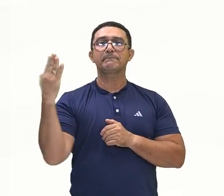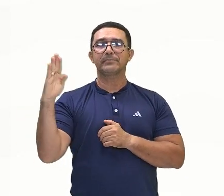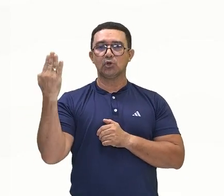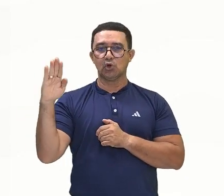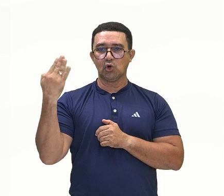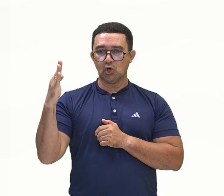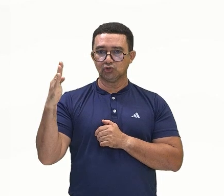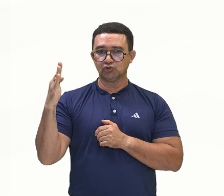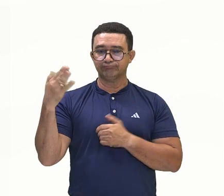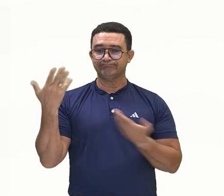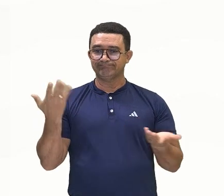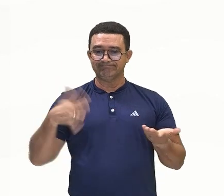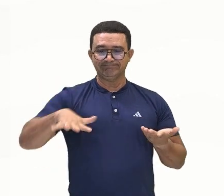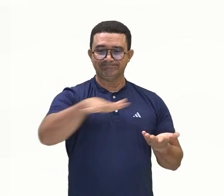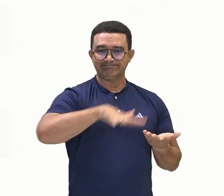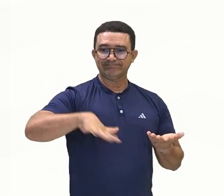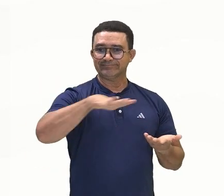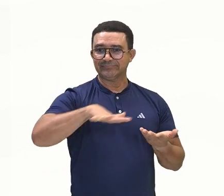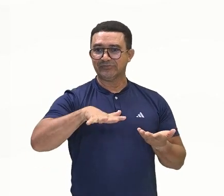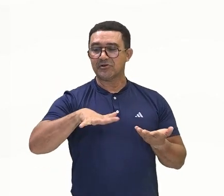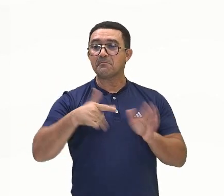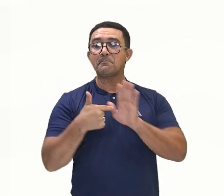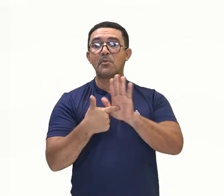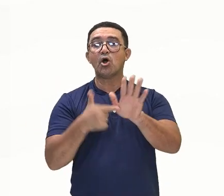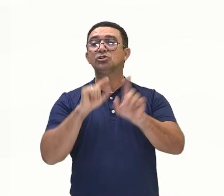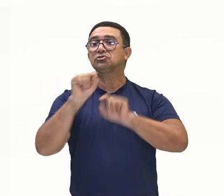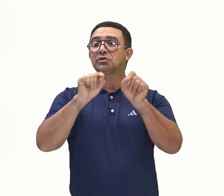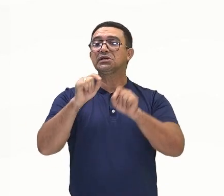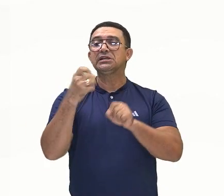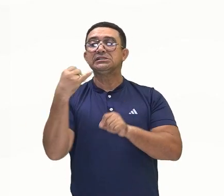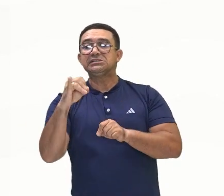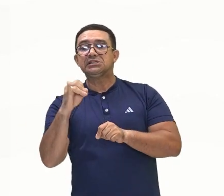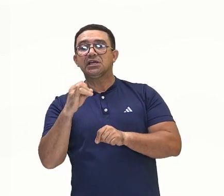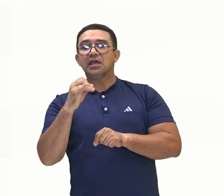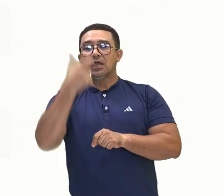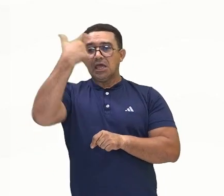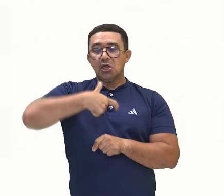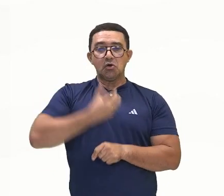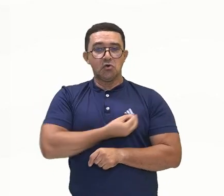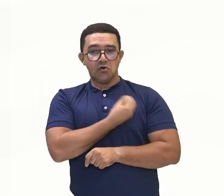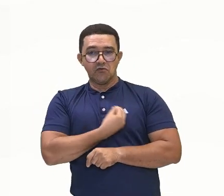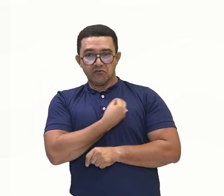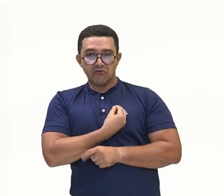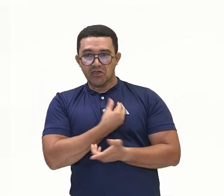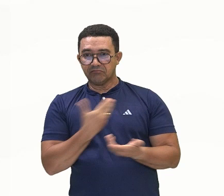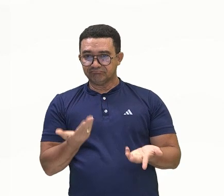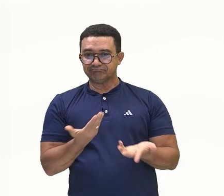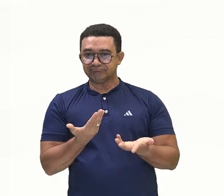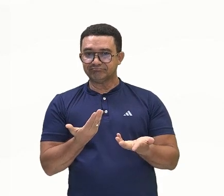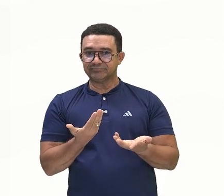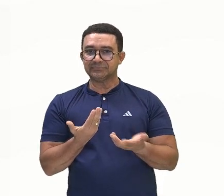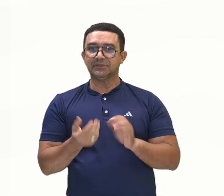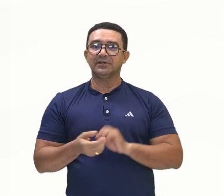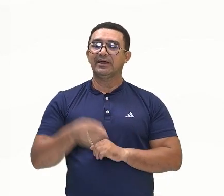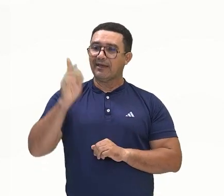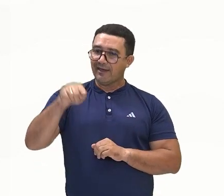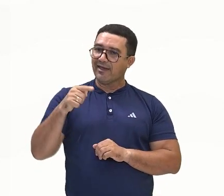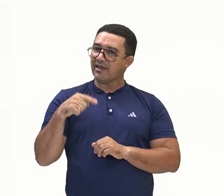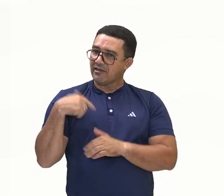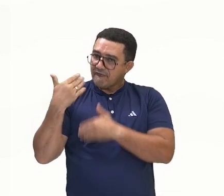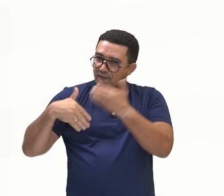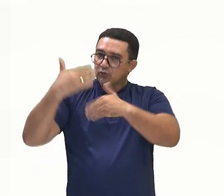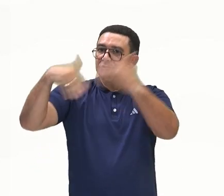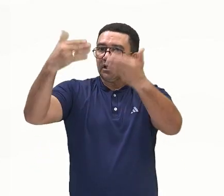é o meio que vai dizer se eu vou viver, se eu vou sobreviver aqui ou não. Por isso que nós vamos ter a teoria aí do